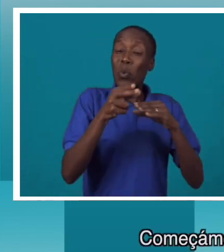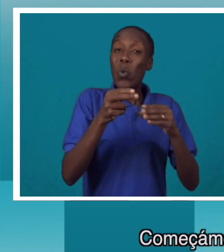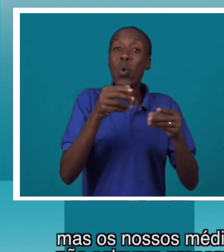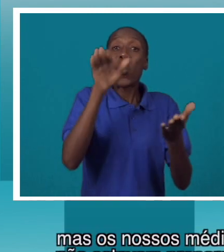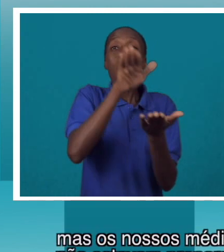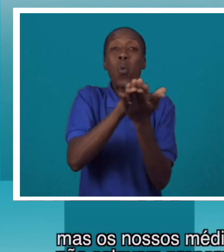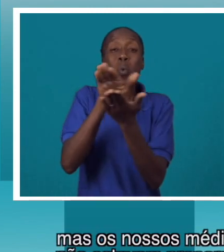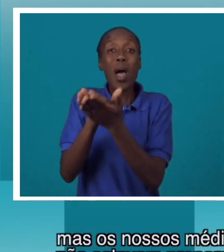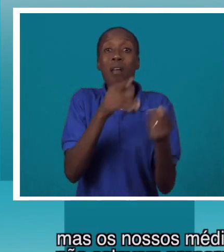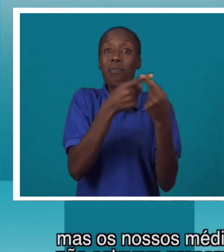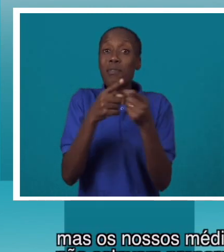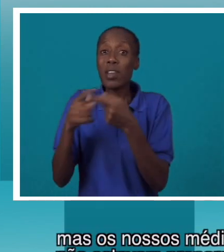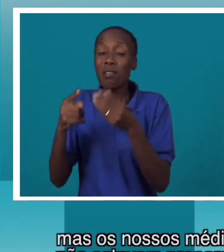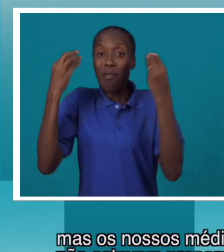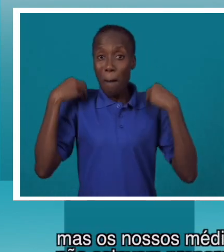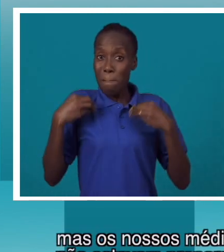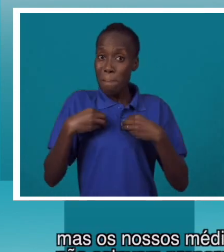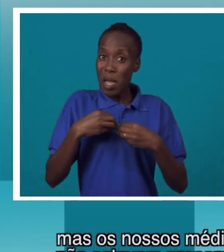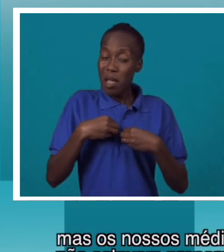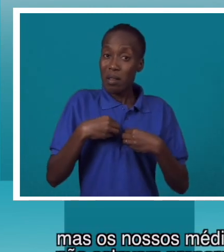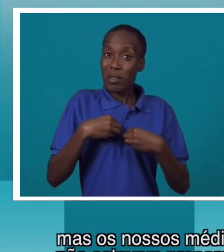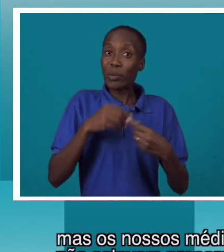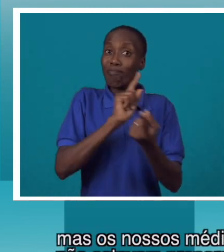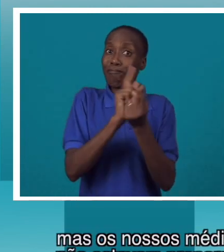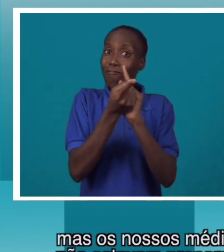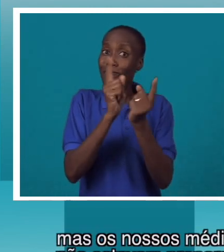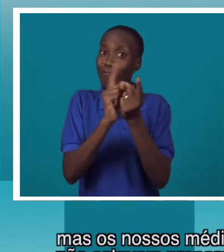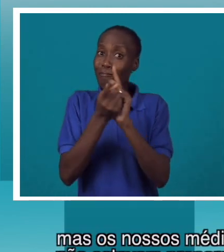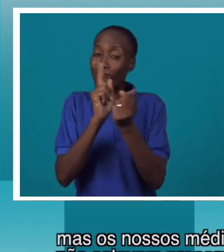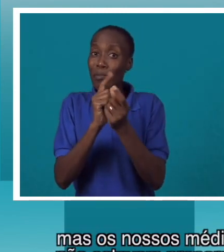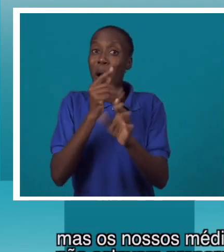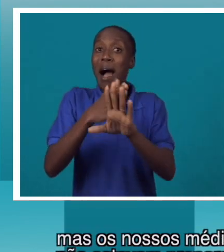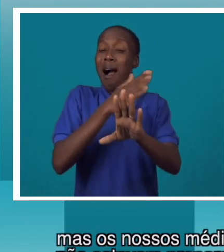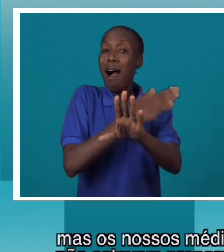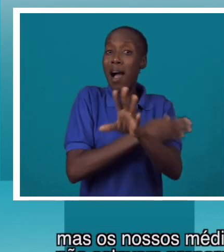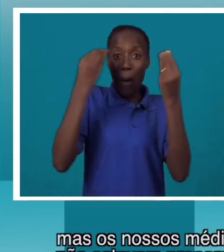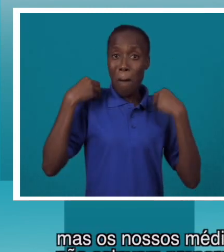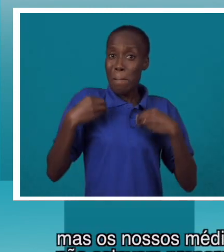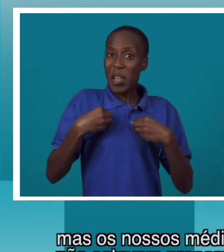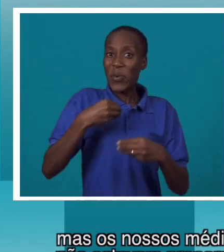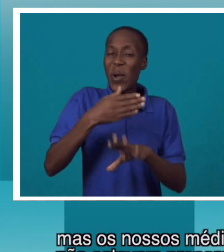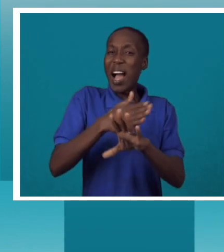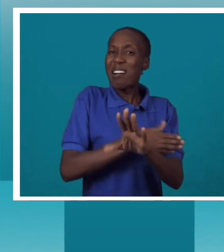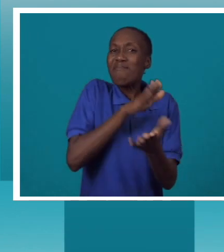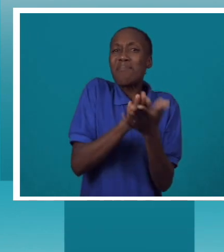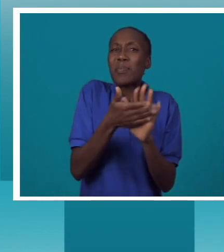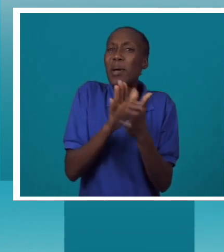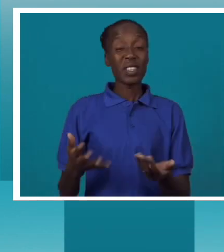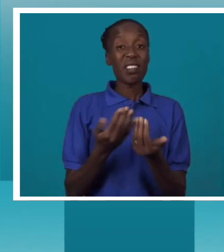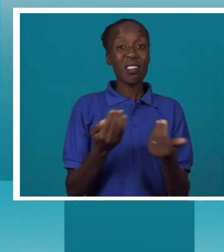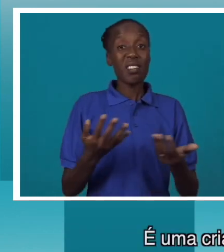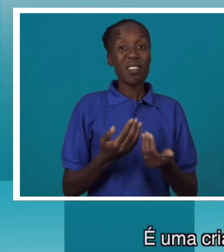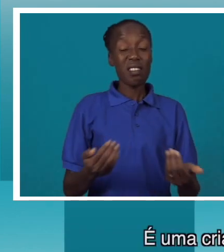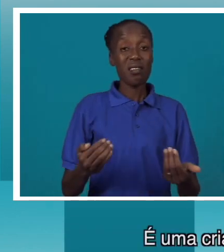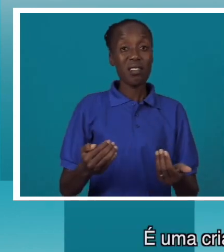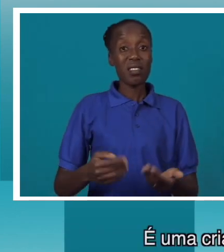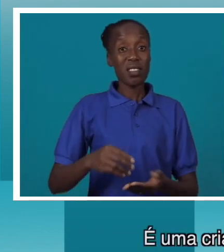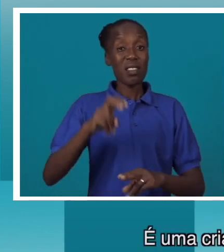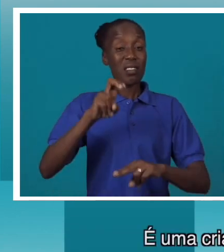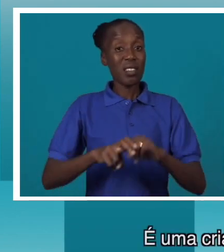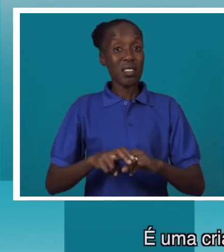mas é que os nossos médicos não estão pelo menos nessa altura não estavam preparados para nos explicar o que era o autismo. É uma